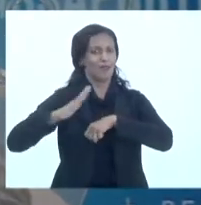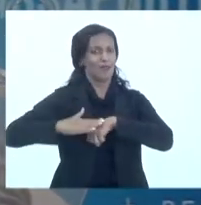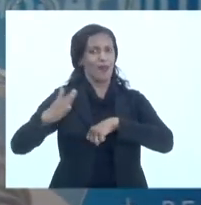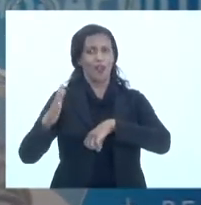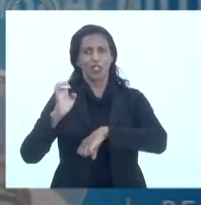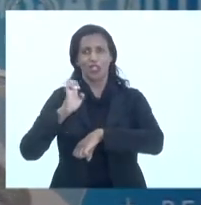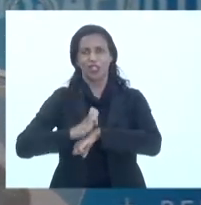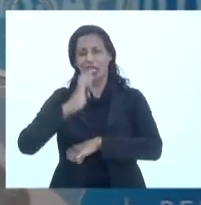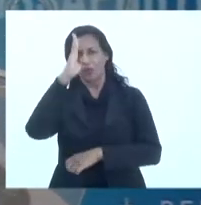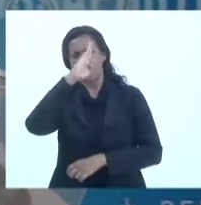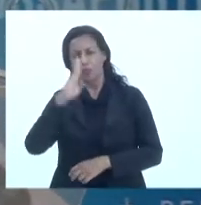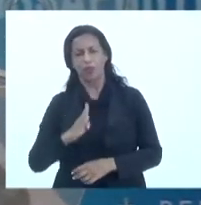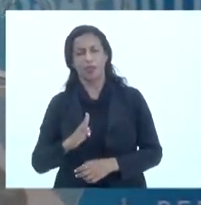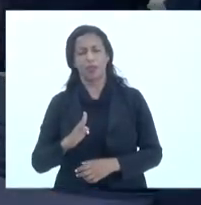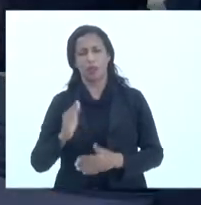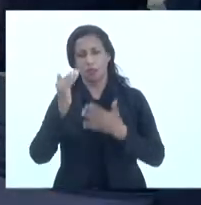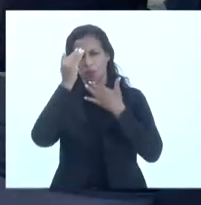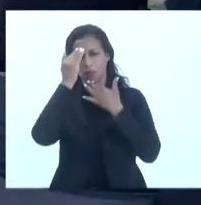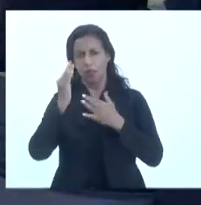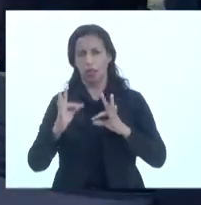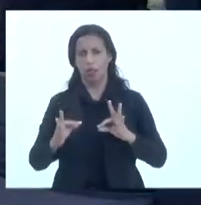do Brasil. Obrigado a todos.